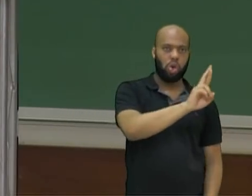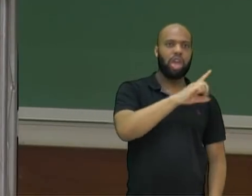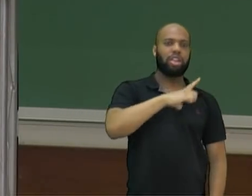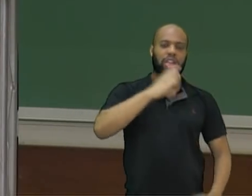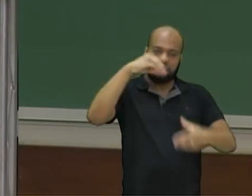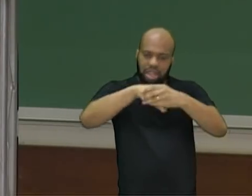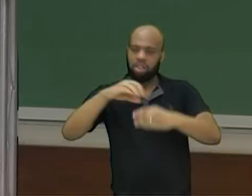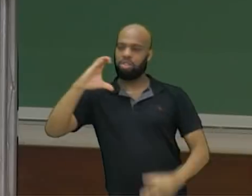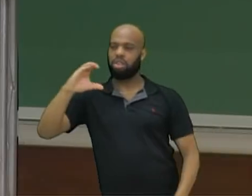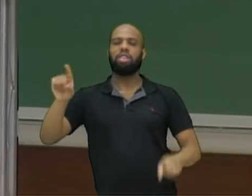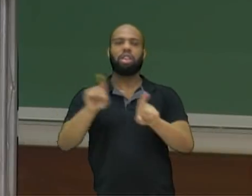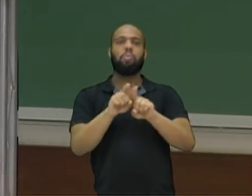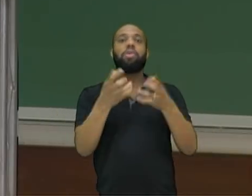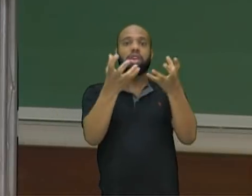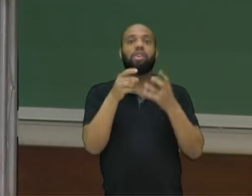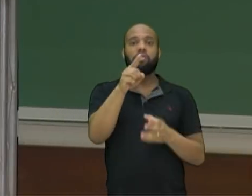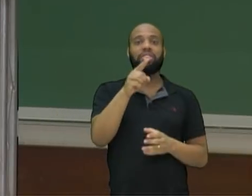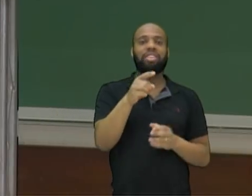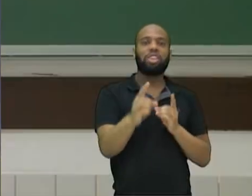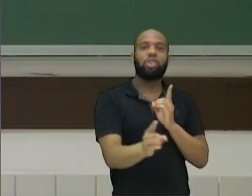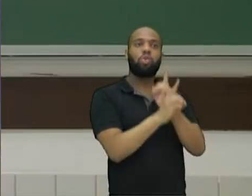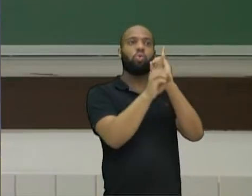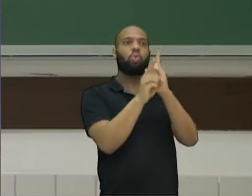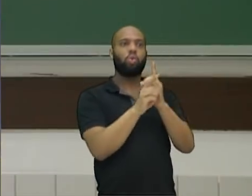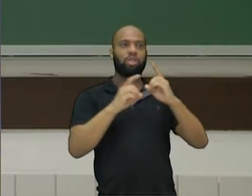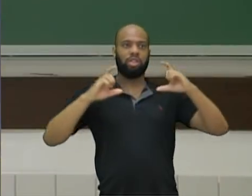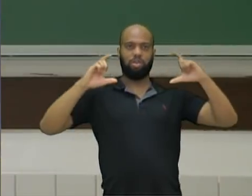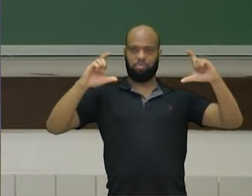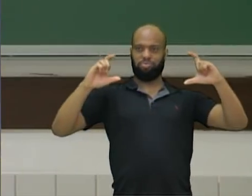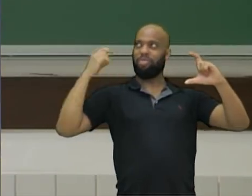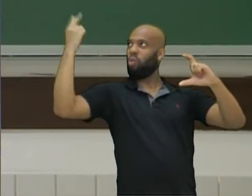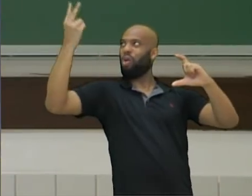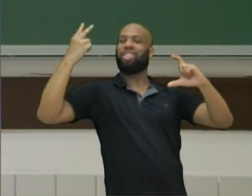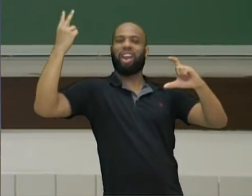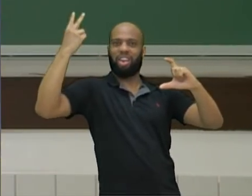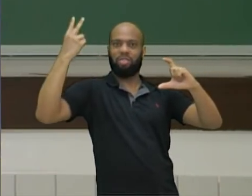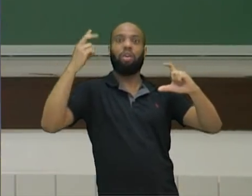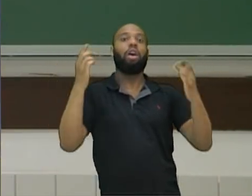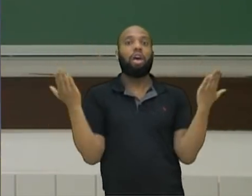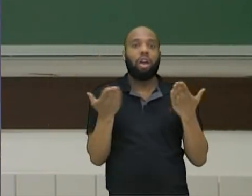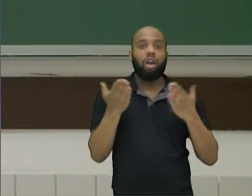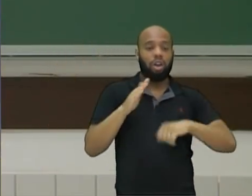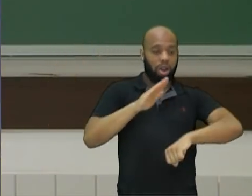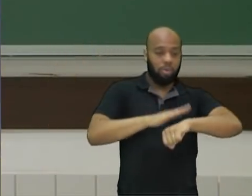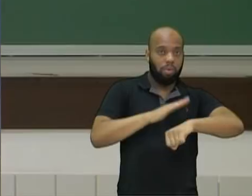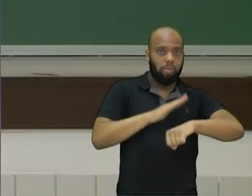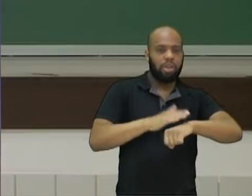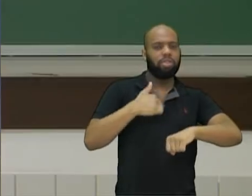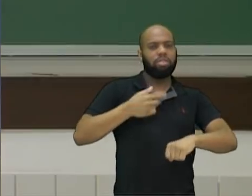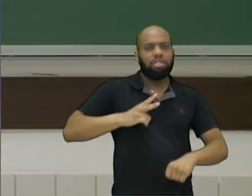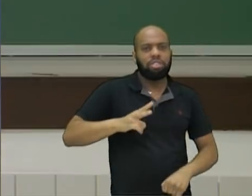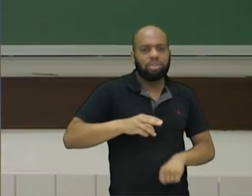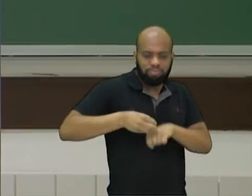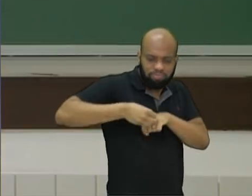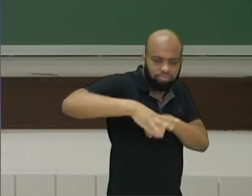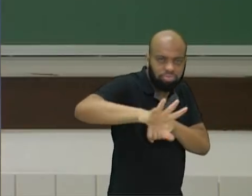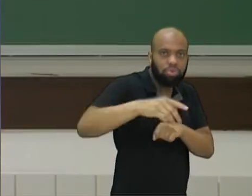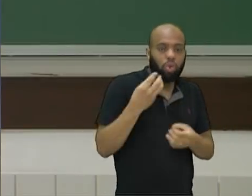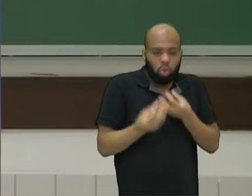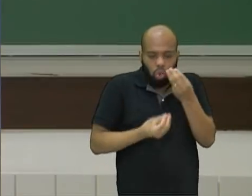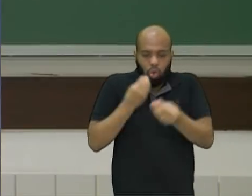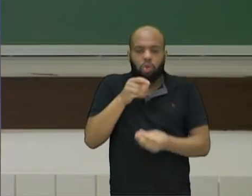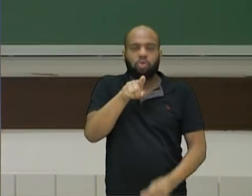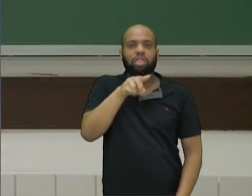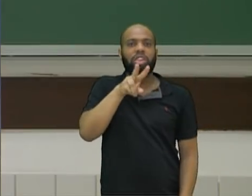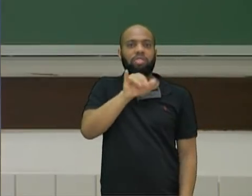E aí eu estou pedindo para vocês calcularem o quadrado desse número. Então, eu vou deixar, eu gosto de deixar uma dica, né, do como que